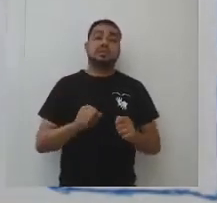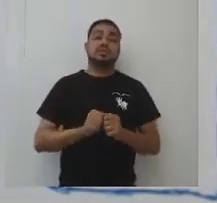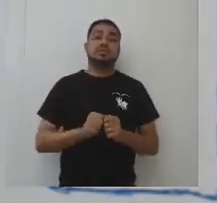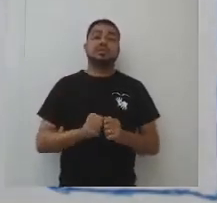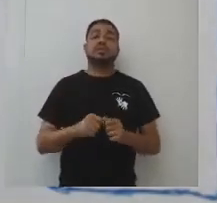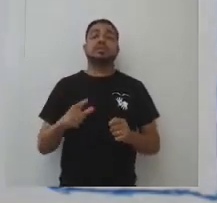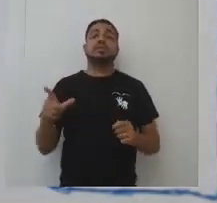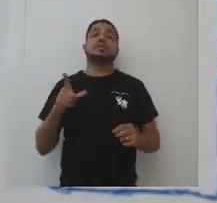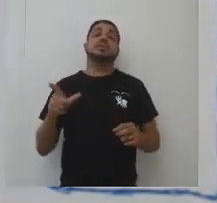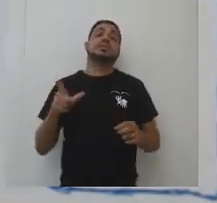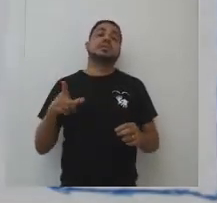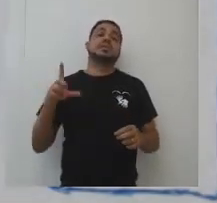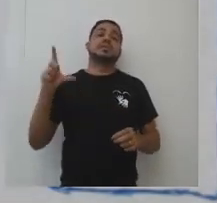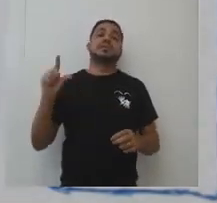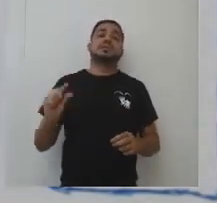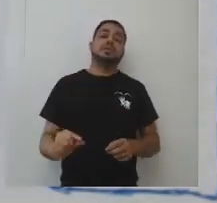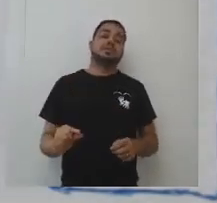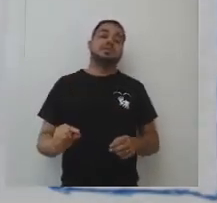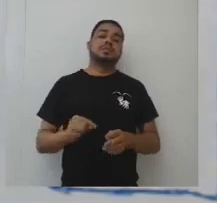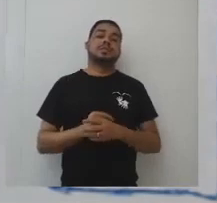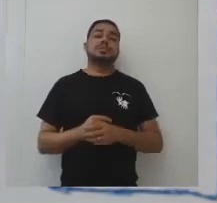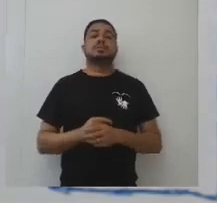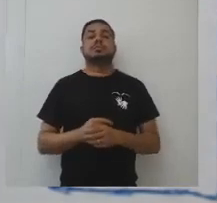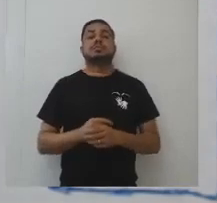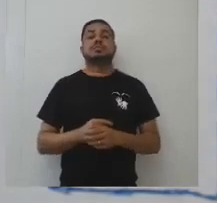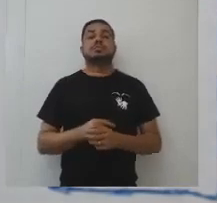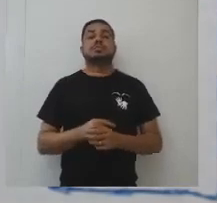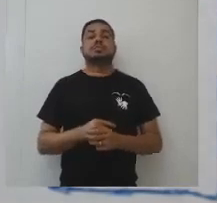que o campo diminui,